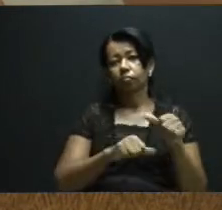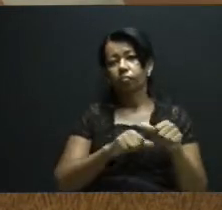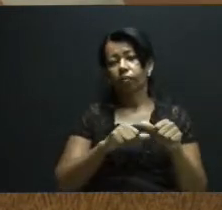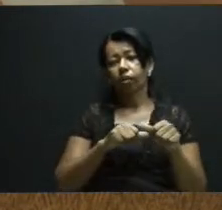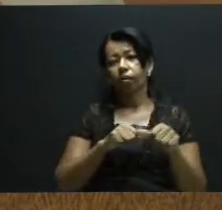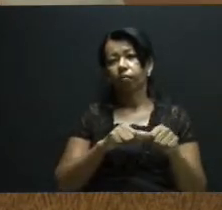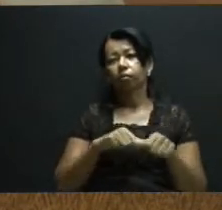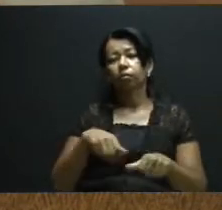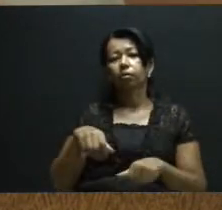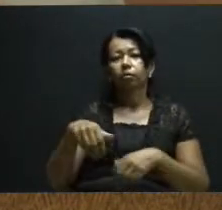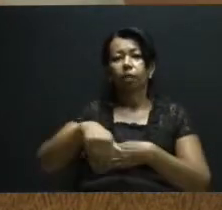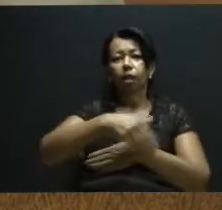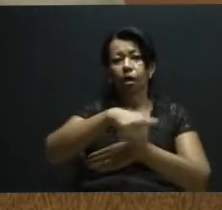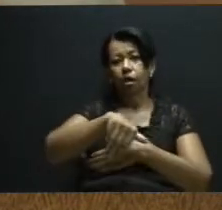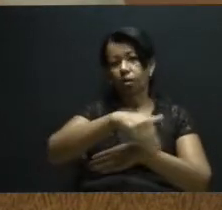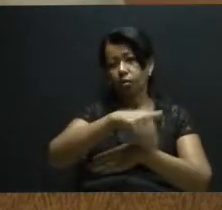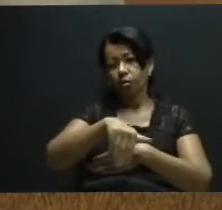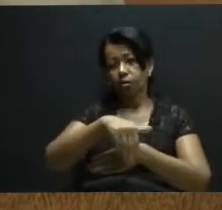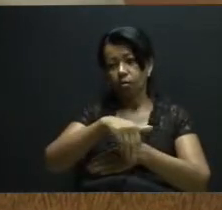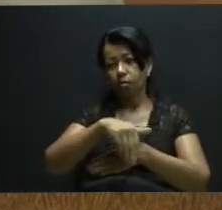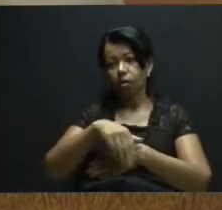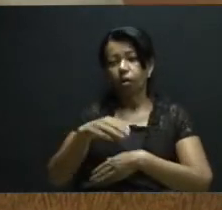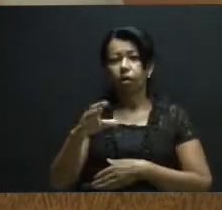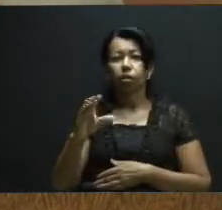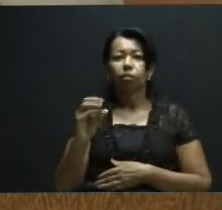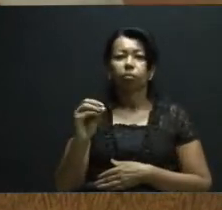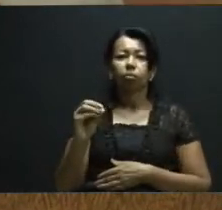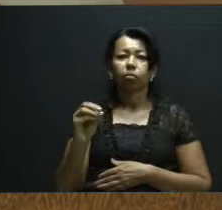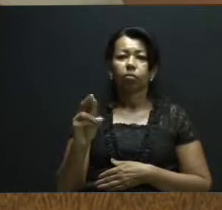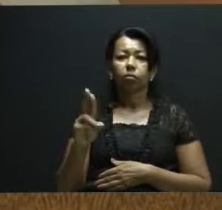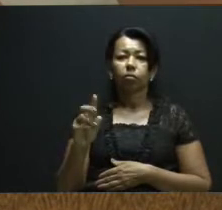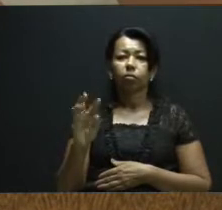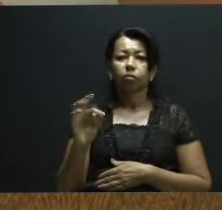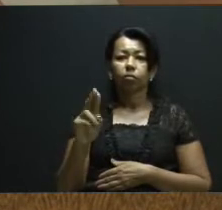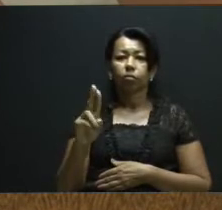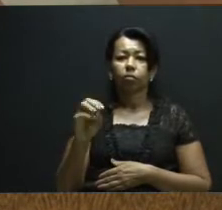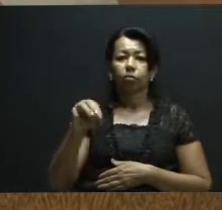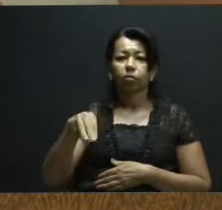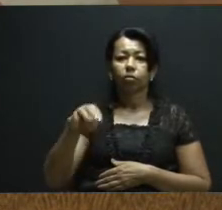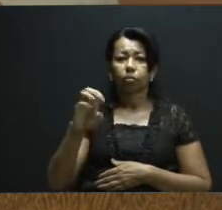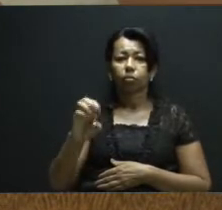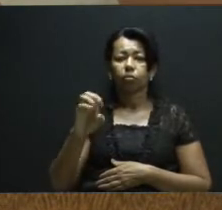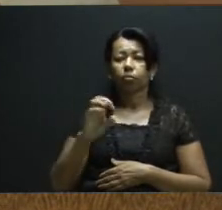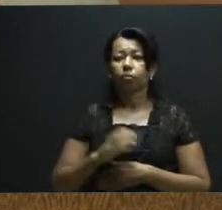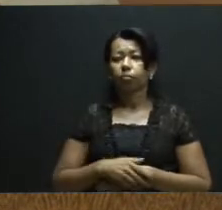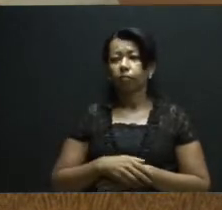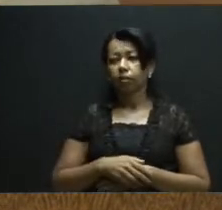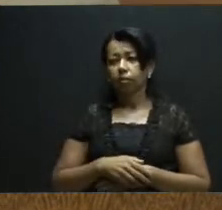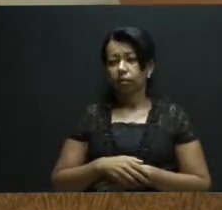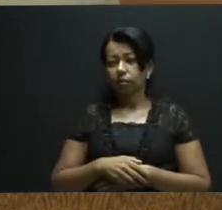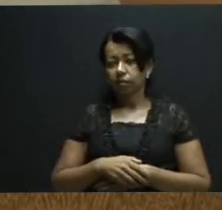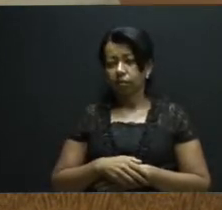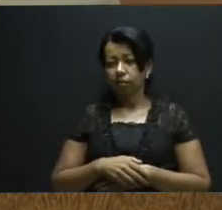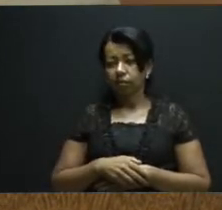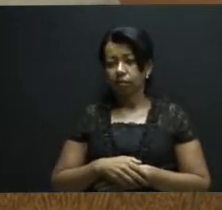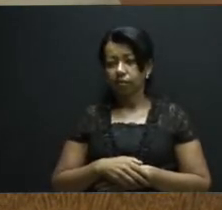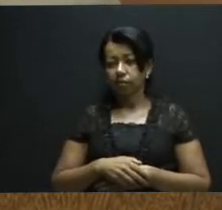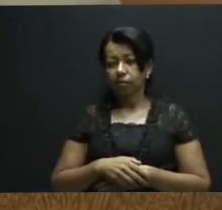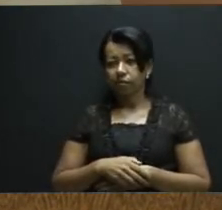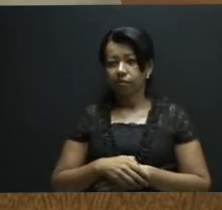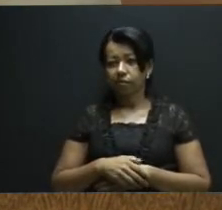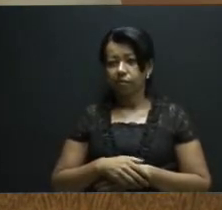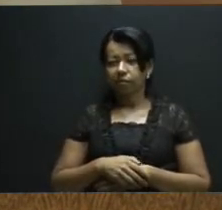leito carroçável da rua do curtume bem como refazer guias sarjetas e calçadas e lombada em frente